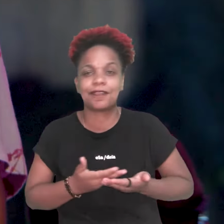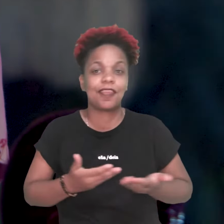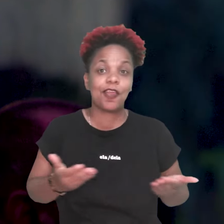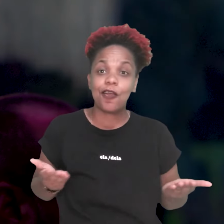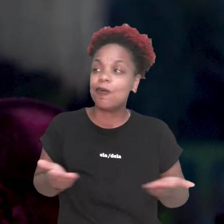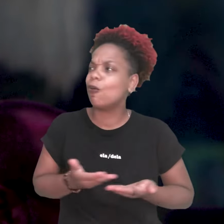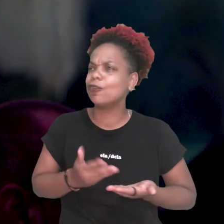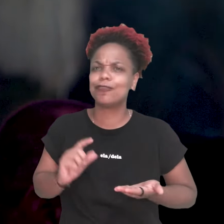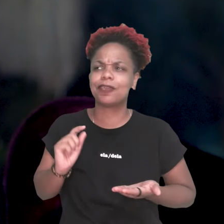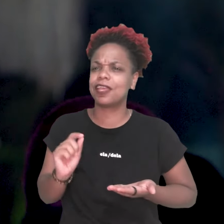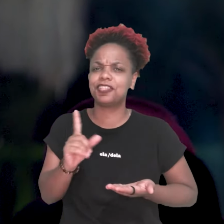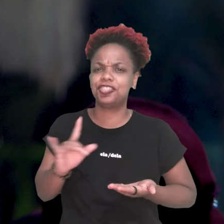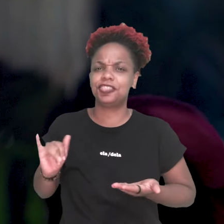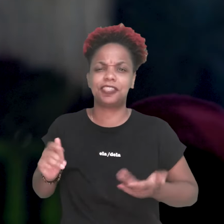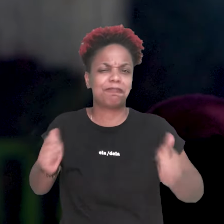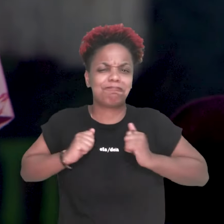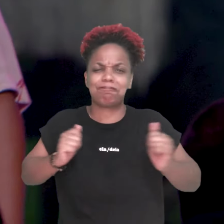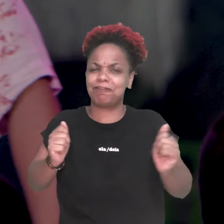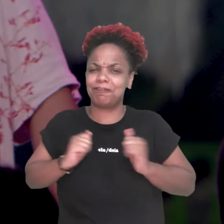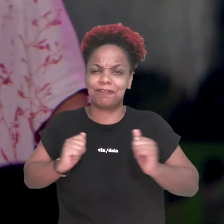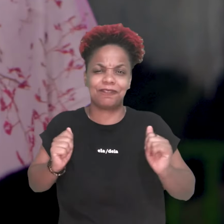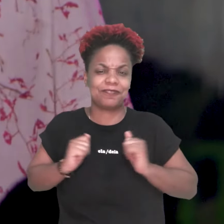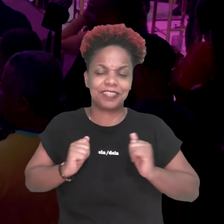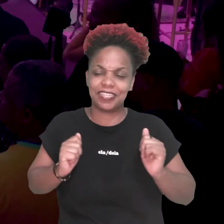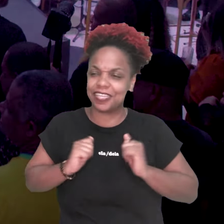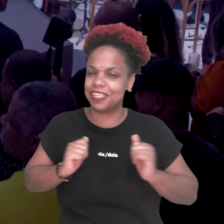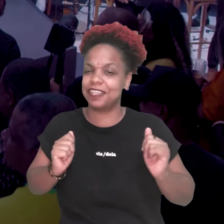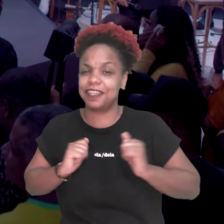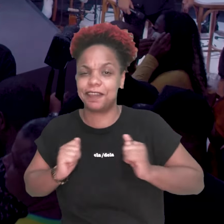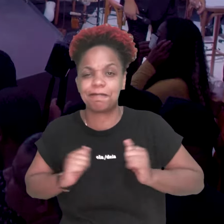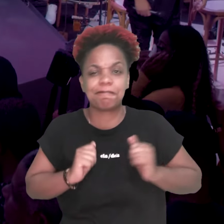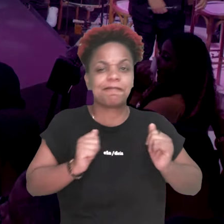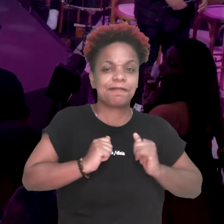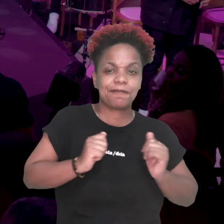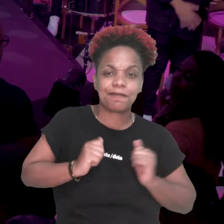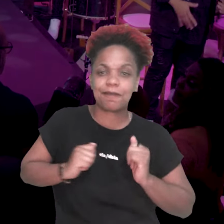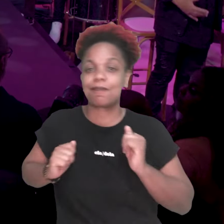mulher. Hoje é dia de não fazer nada.